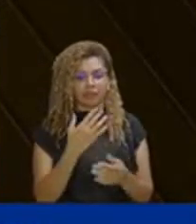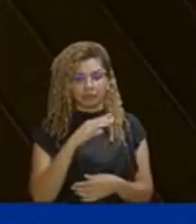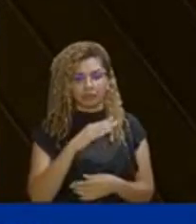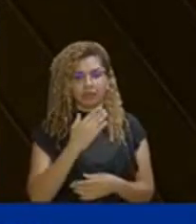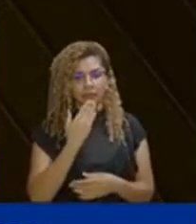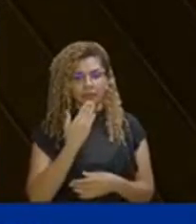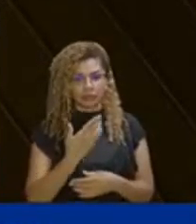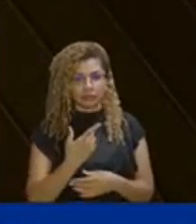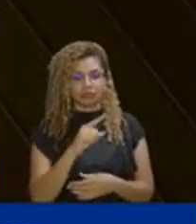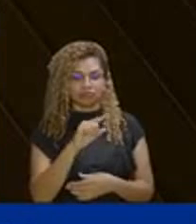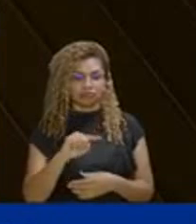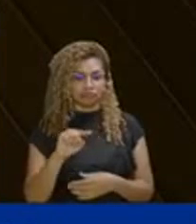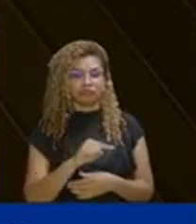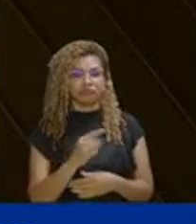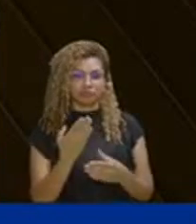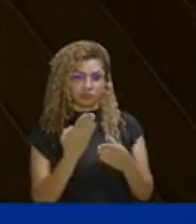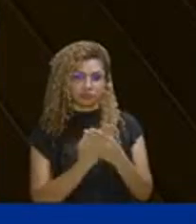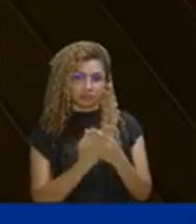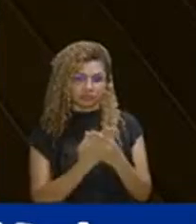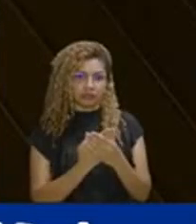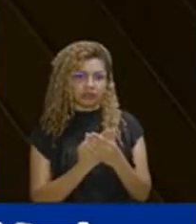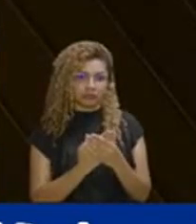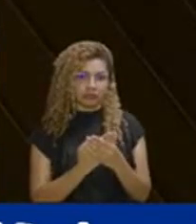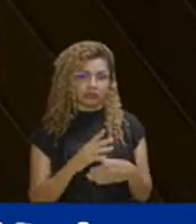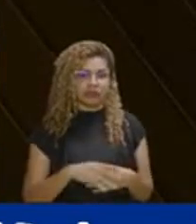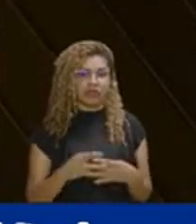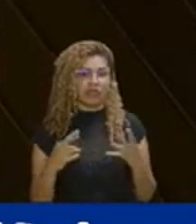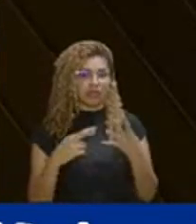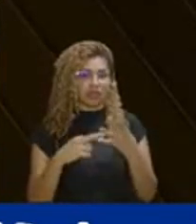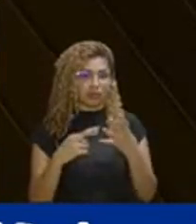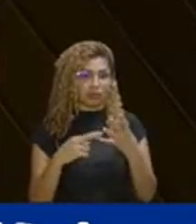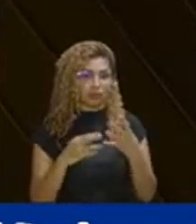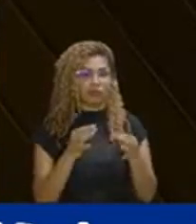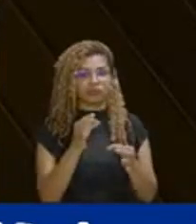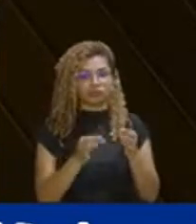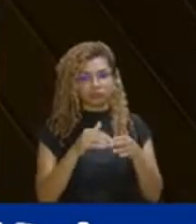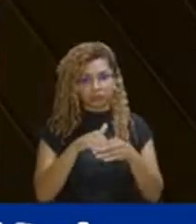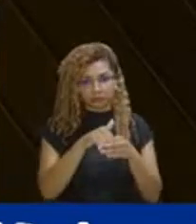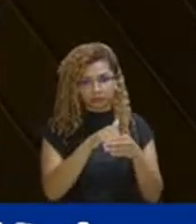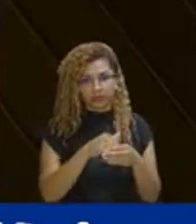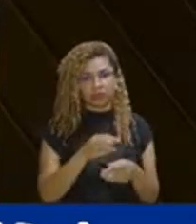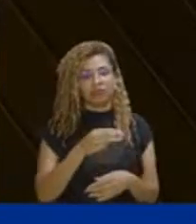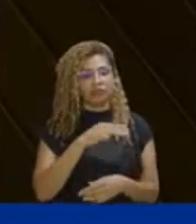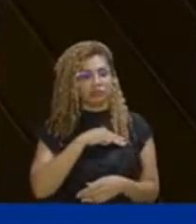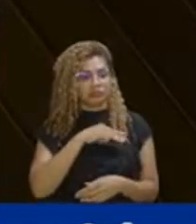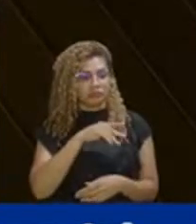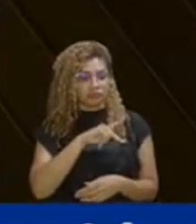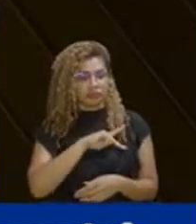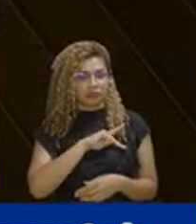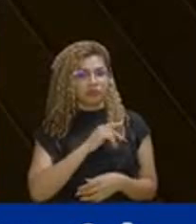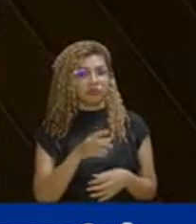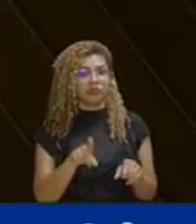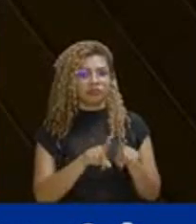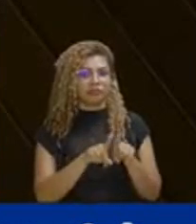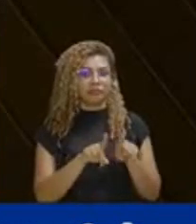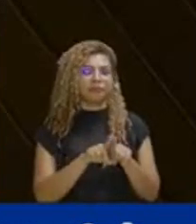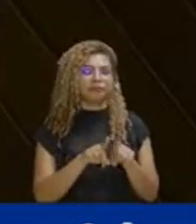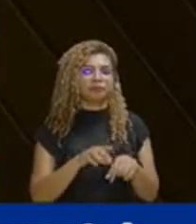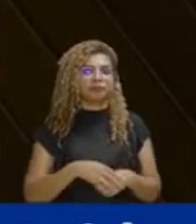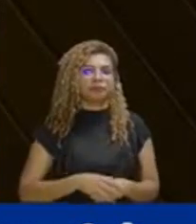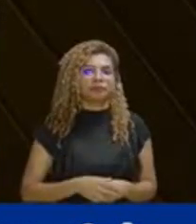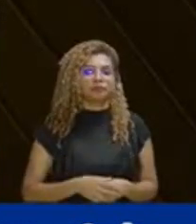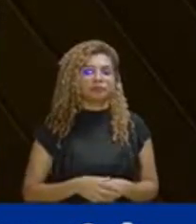instrução. Passo à análise dos recursos. O recurso eleitoral interposto pelo Ministério Público Eleitoral. Diante da incidência